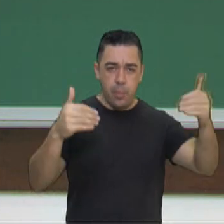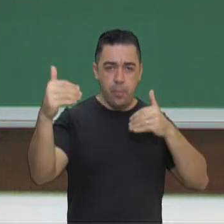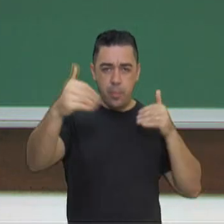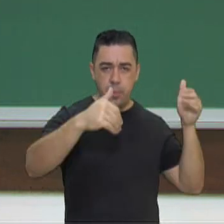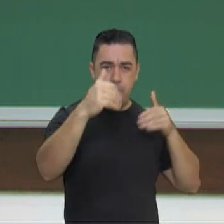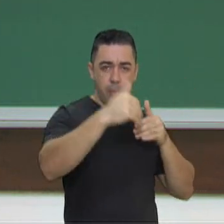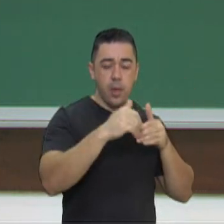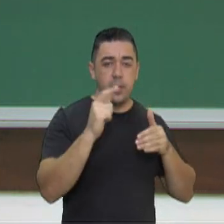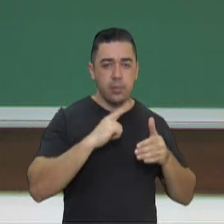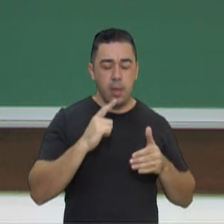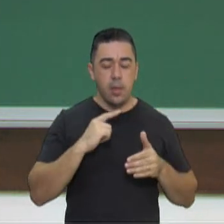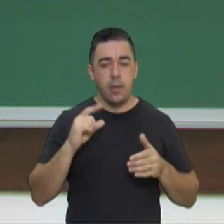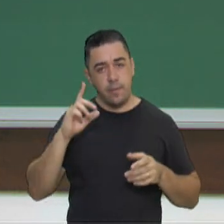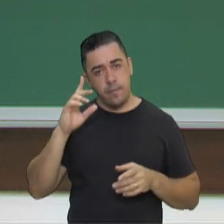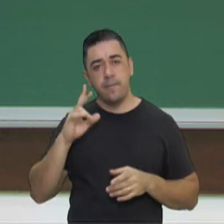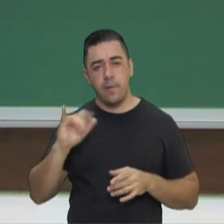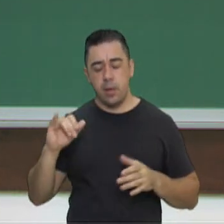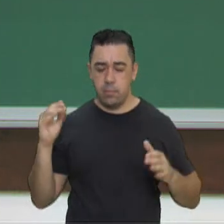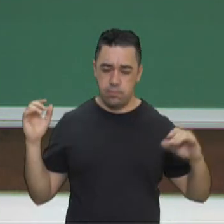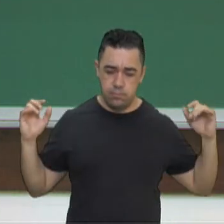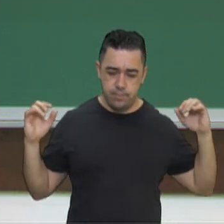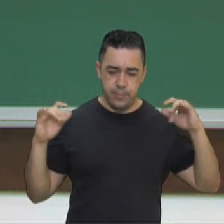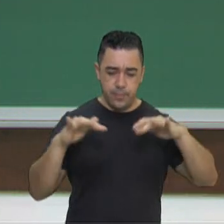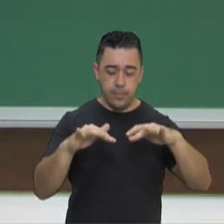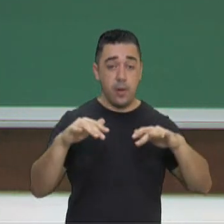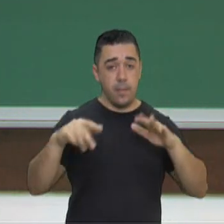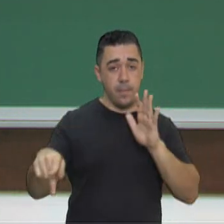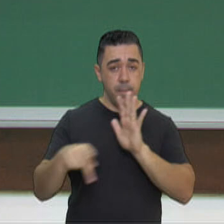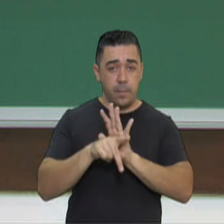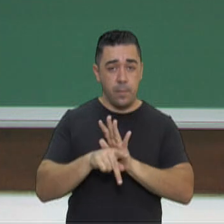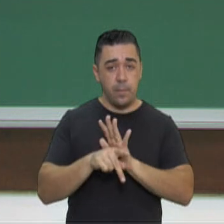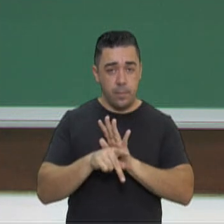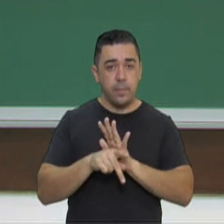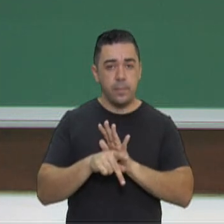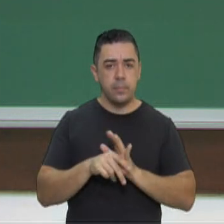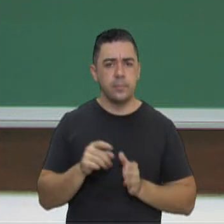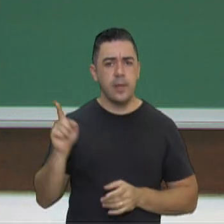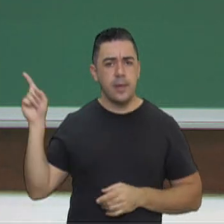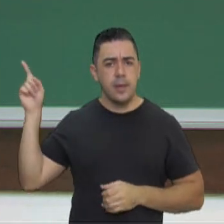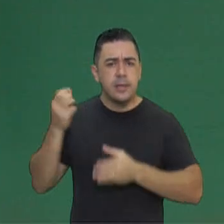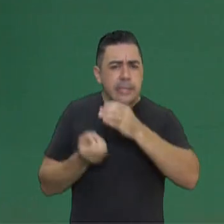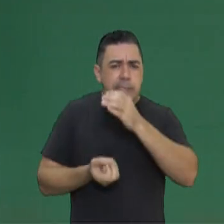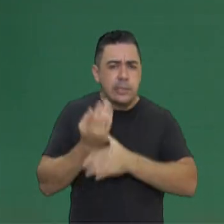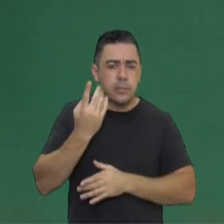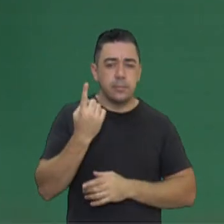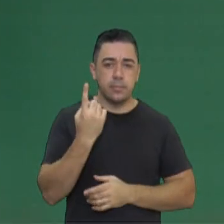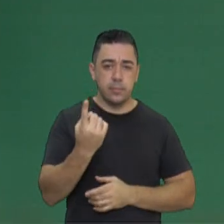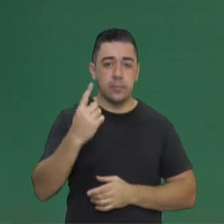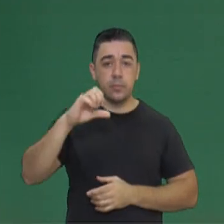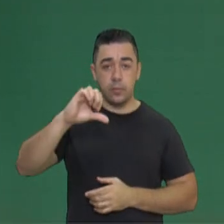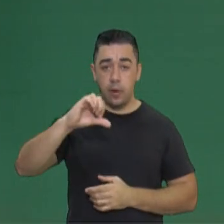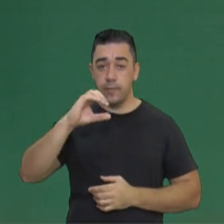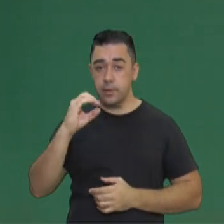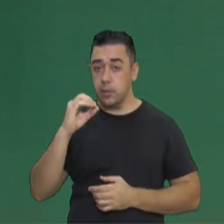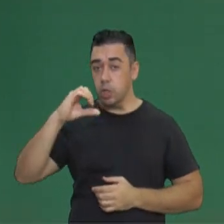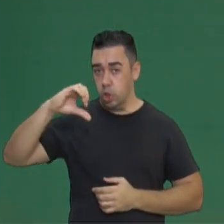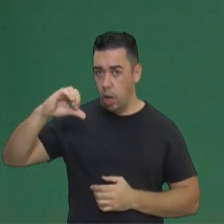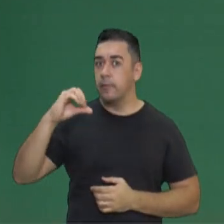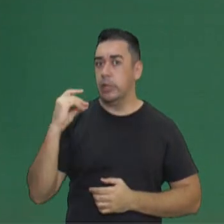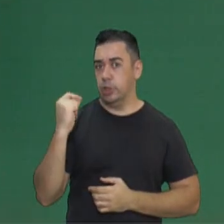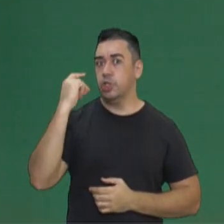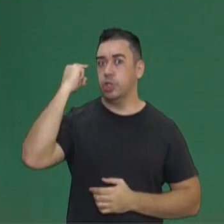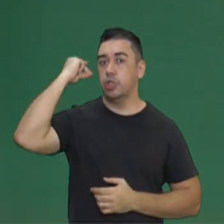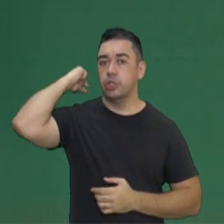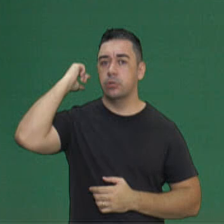dessas automáticas que mandam os dados para essa central. Ela foi criada em 1909, então já é bem